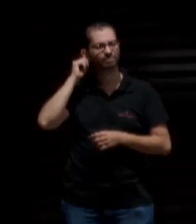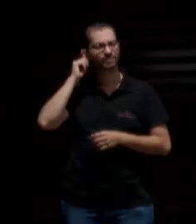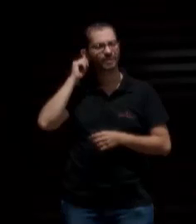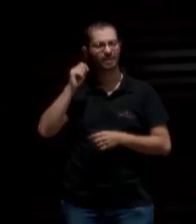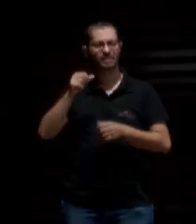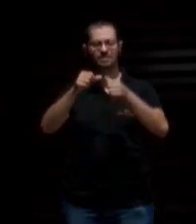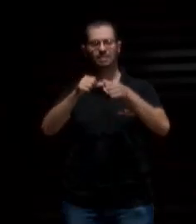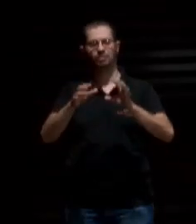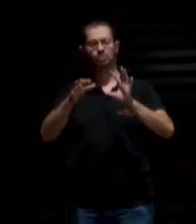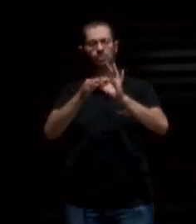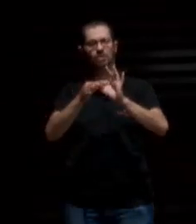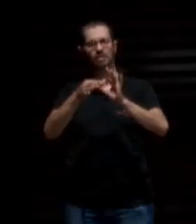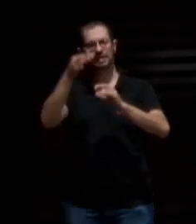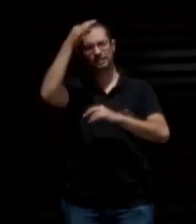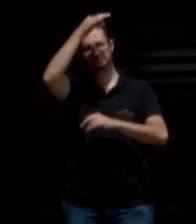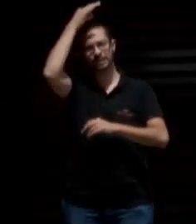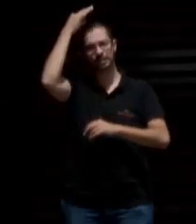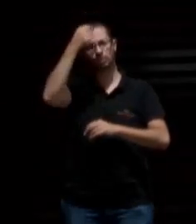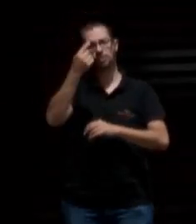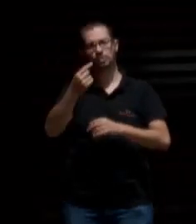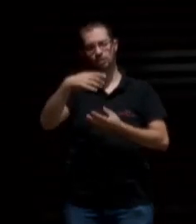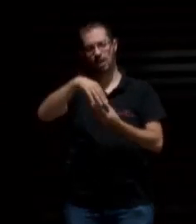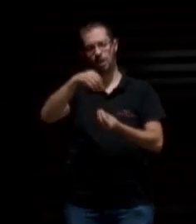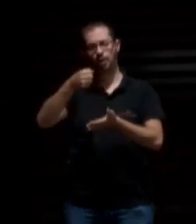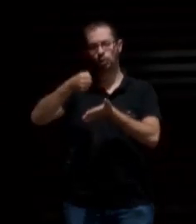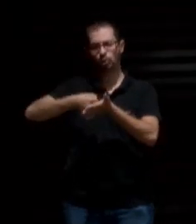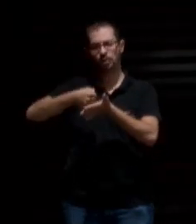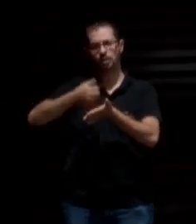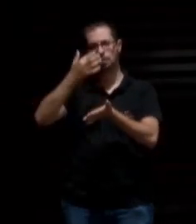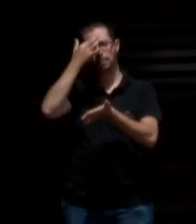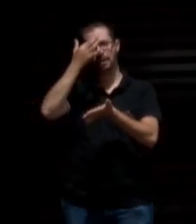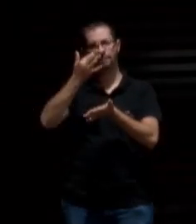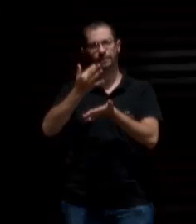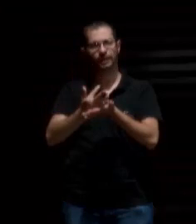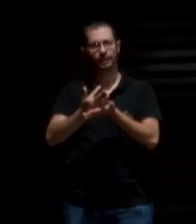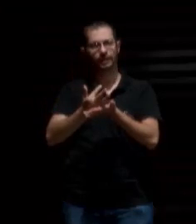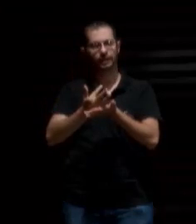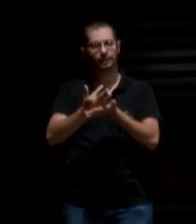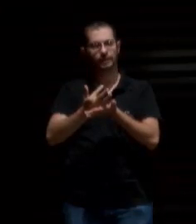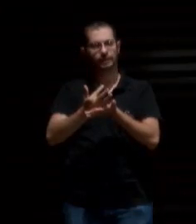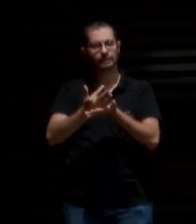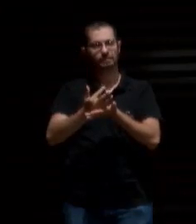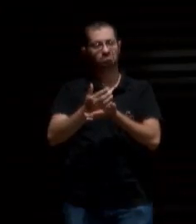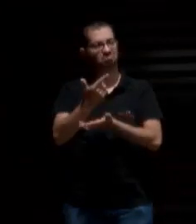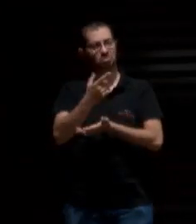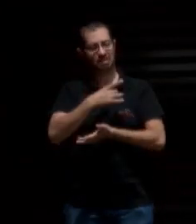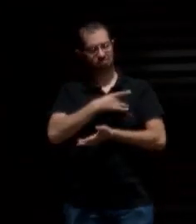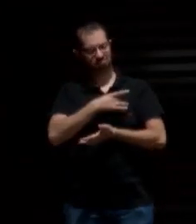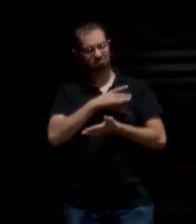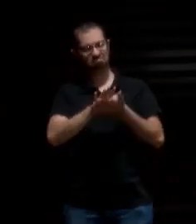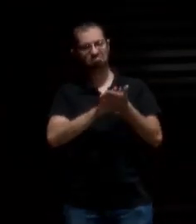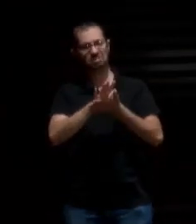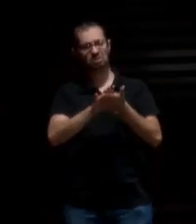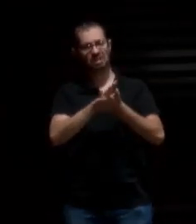alma, lutando juntos pela fé evangélica. E que em nada estáis intimidados pelos adversários,